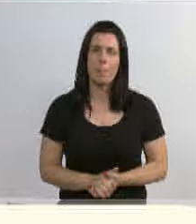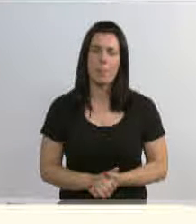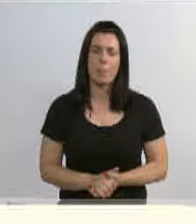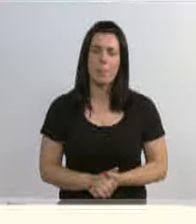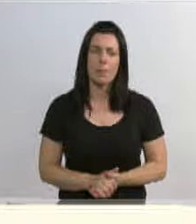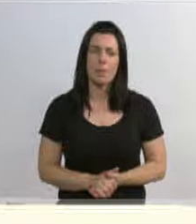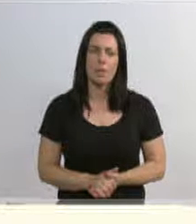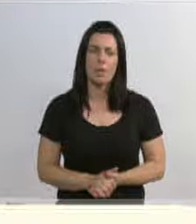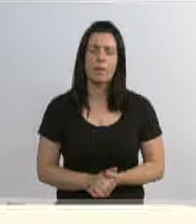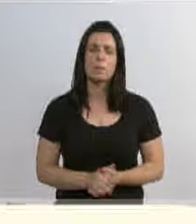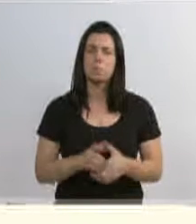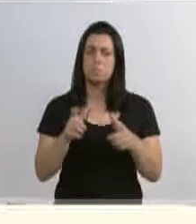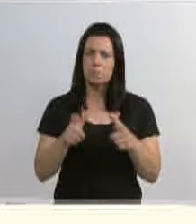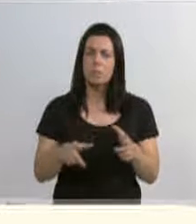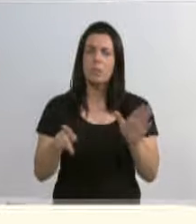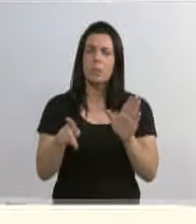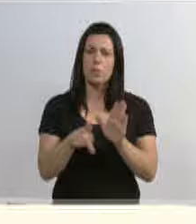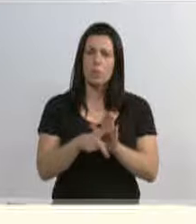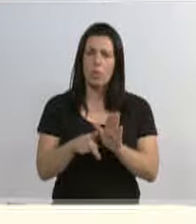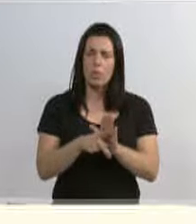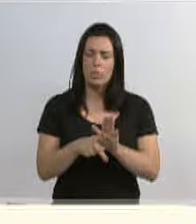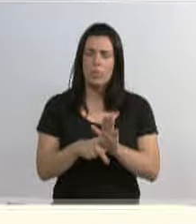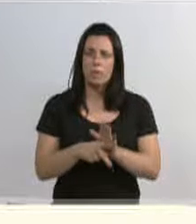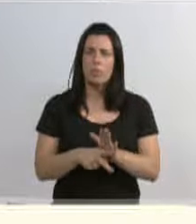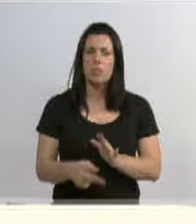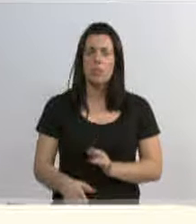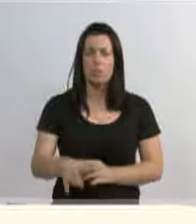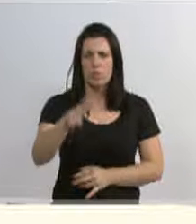Distrito da Vila Itopava.